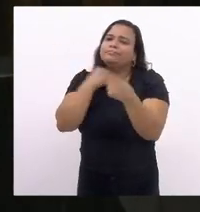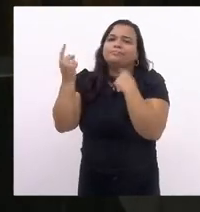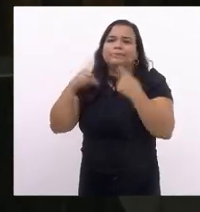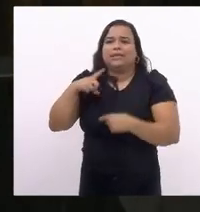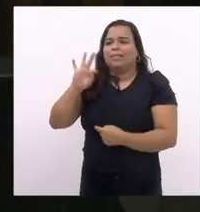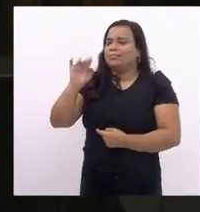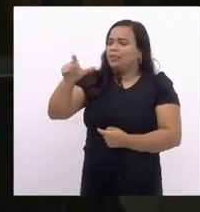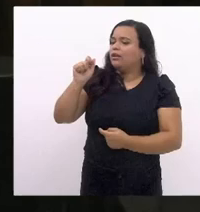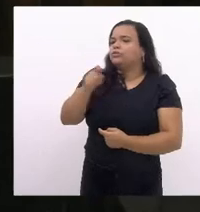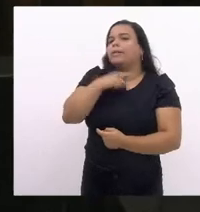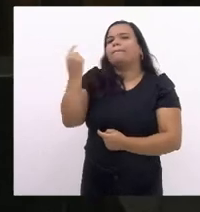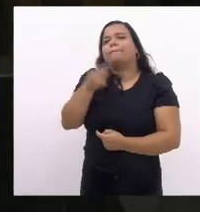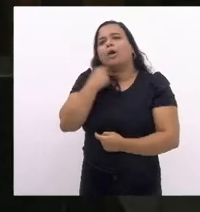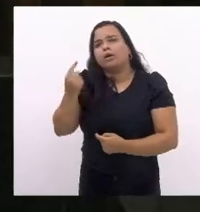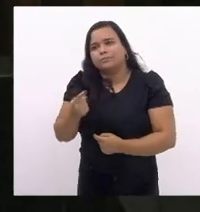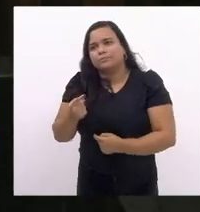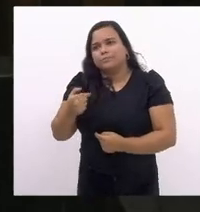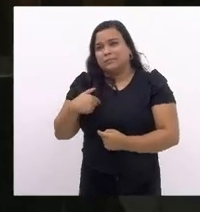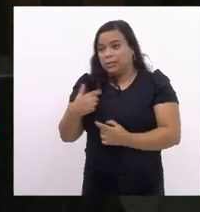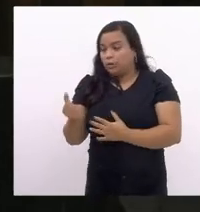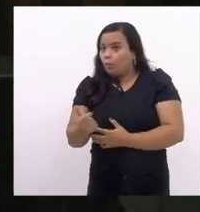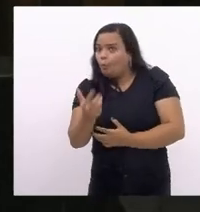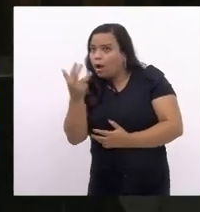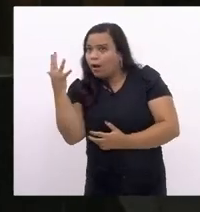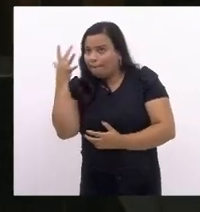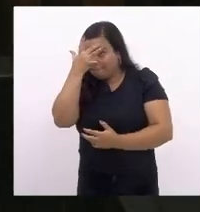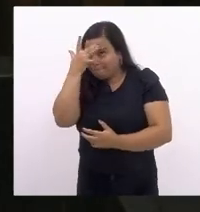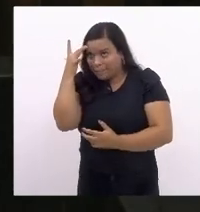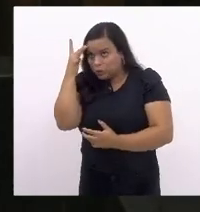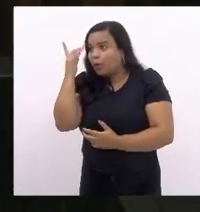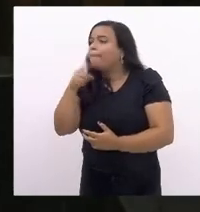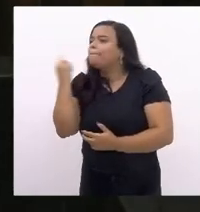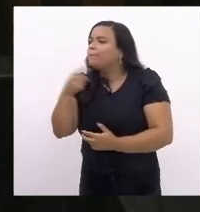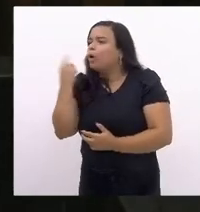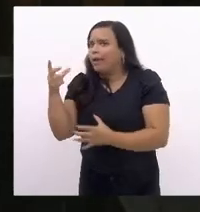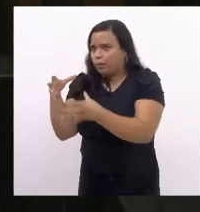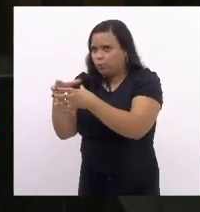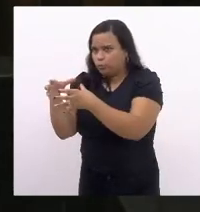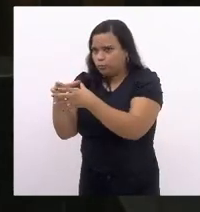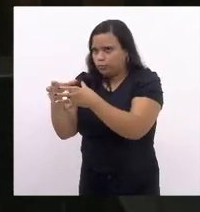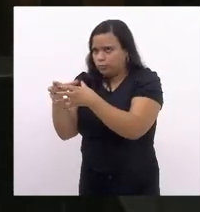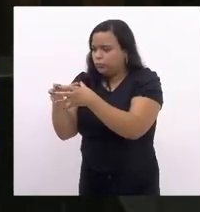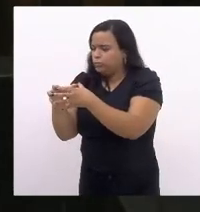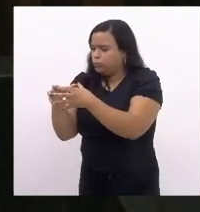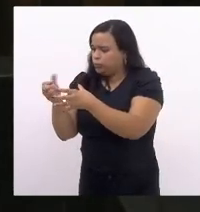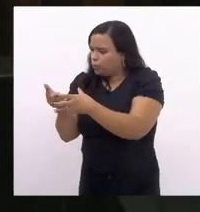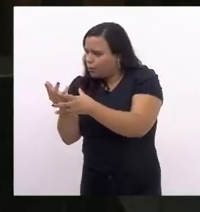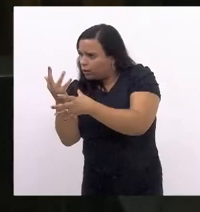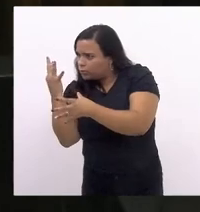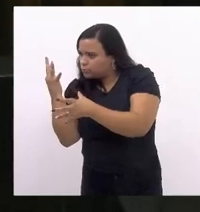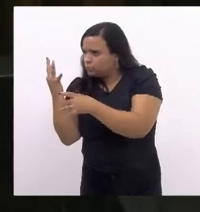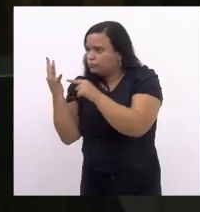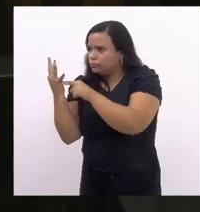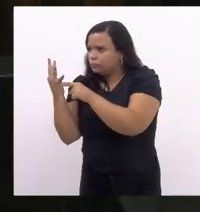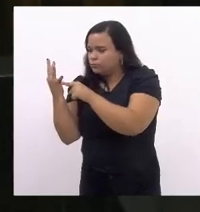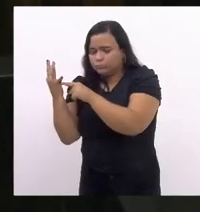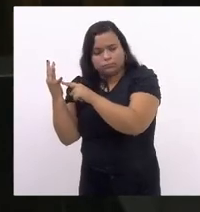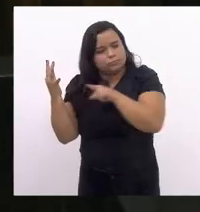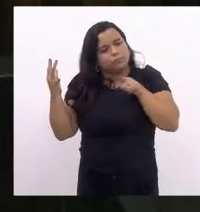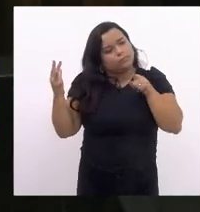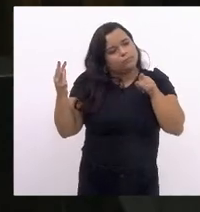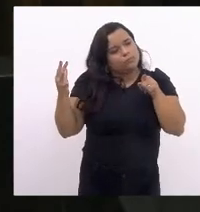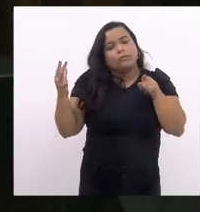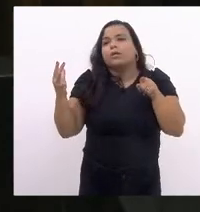mortalidade? Você pega o número de mortos por aquela doença e tira